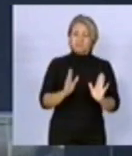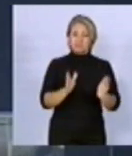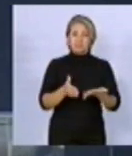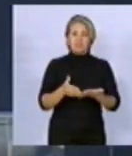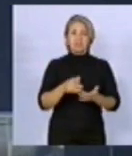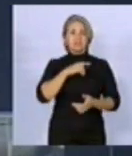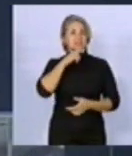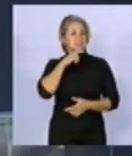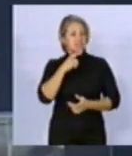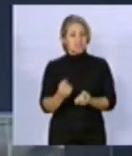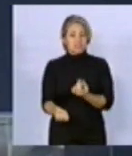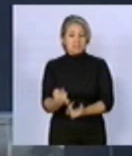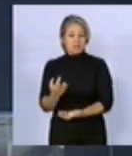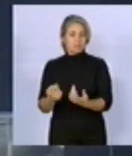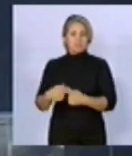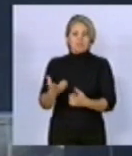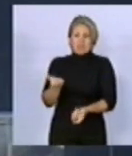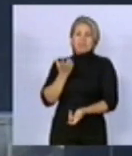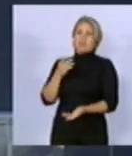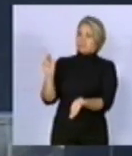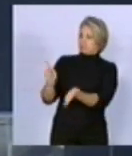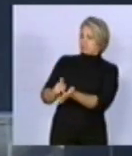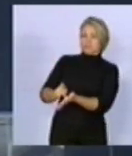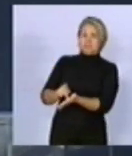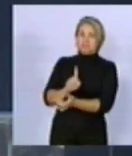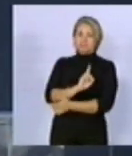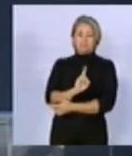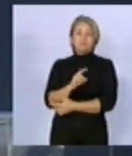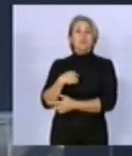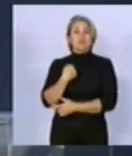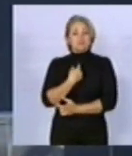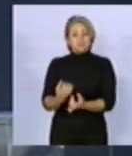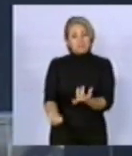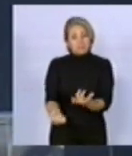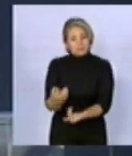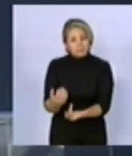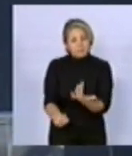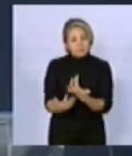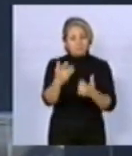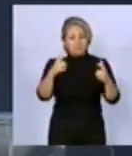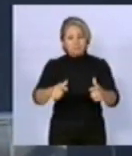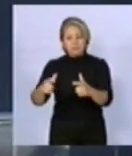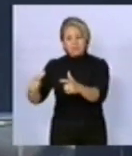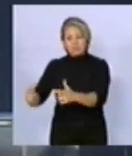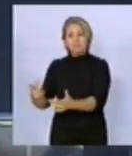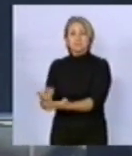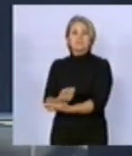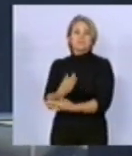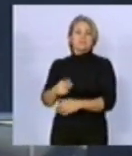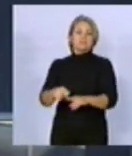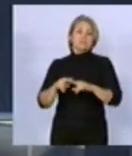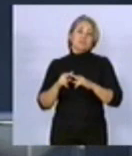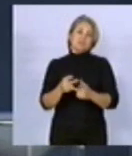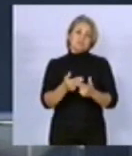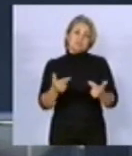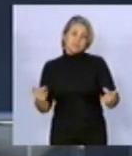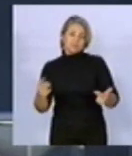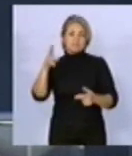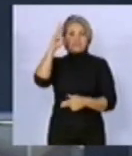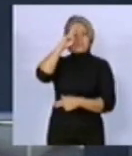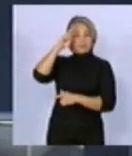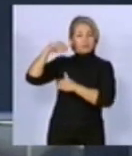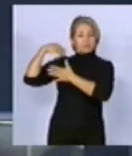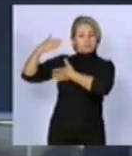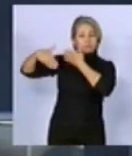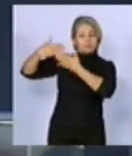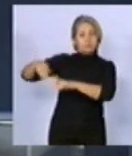que ninguém queimar cana porque quer a nós queimamos cana onde isso acontece por aspectos históricos e